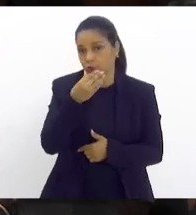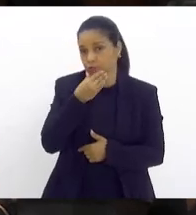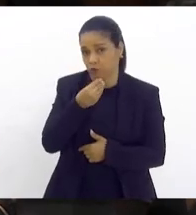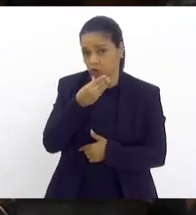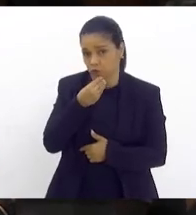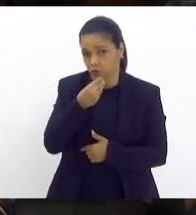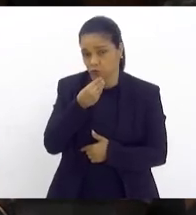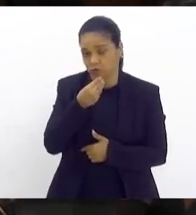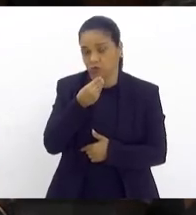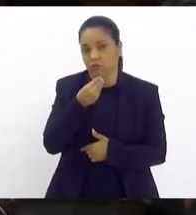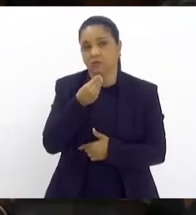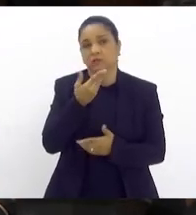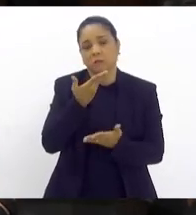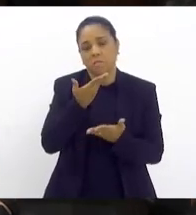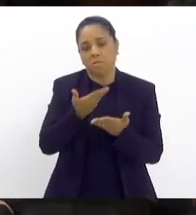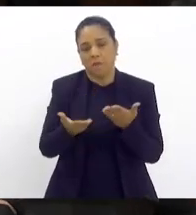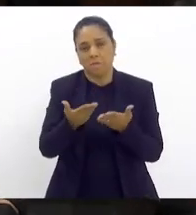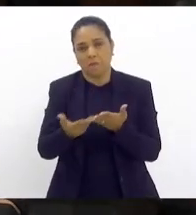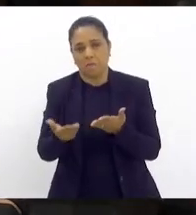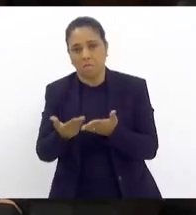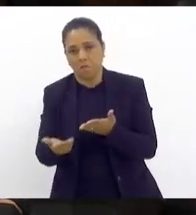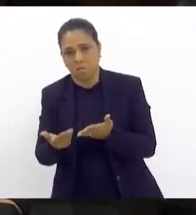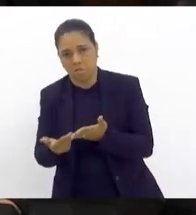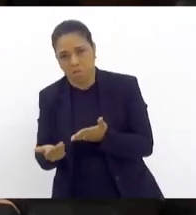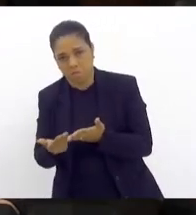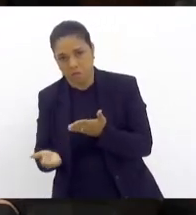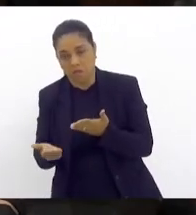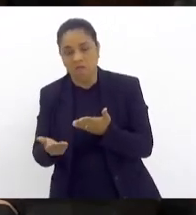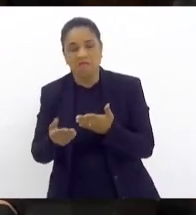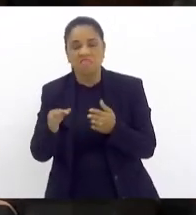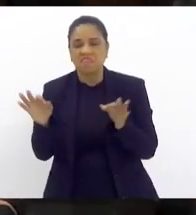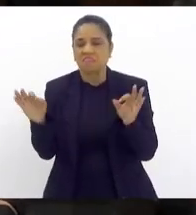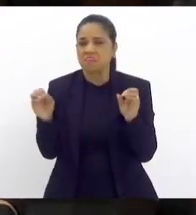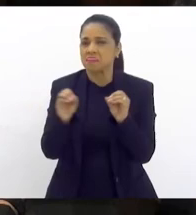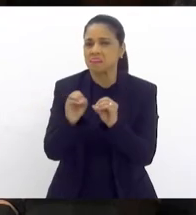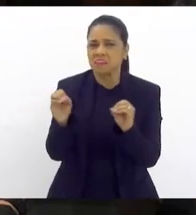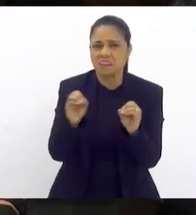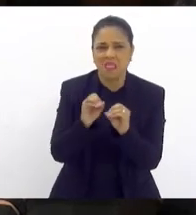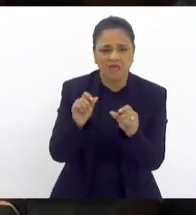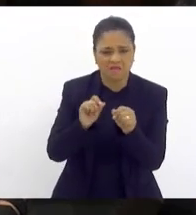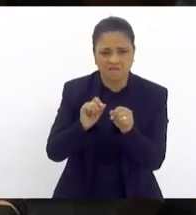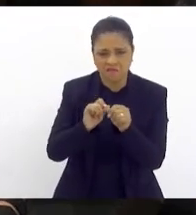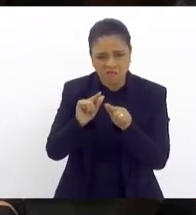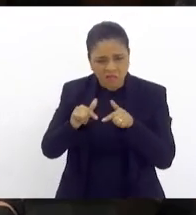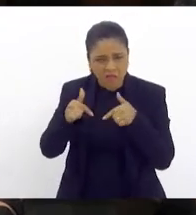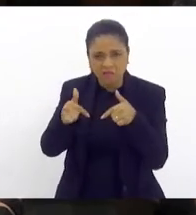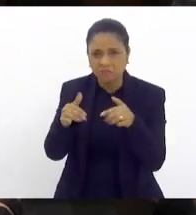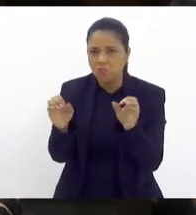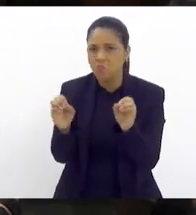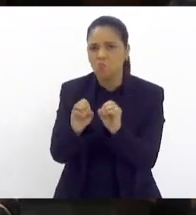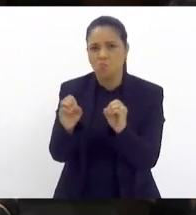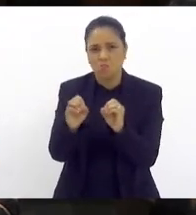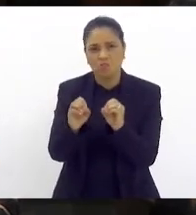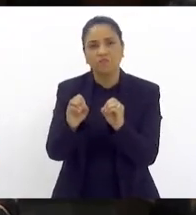fazendo como a nossa Nobre amiga deputada falou tá na nossa Nobre amiga deputada Renata Souza falou